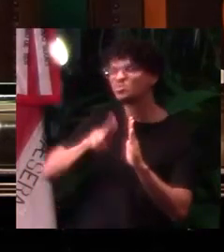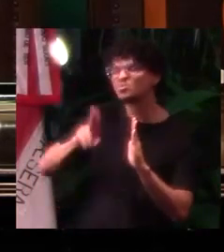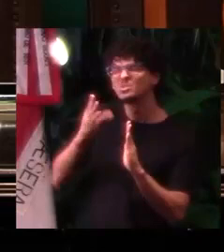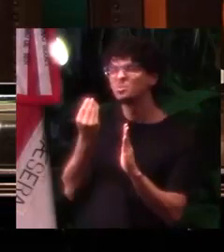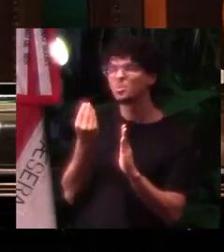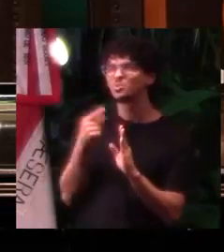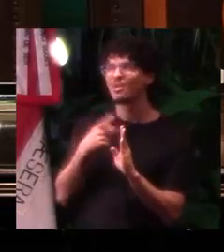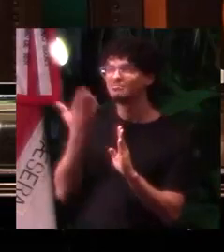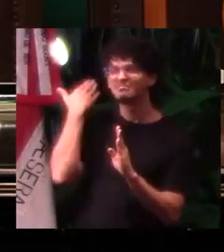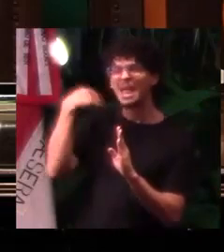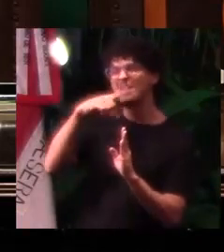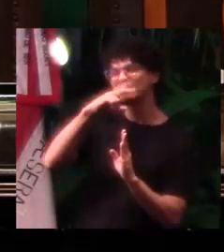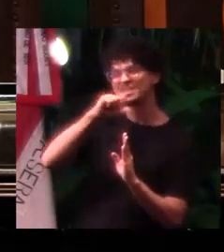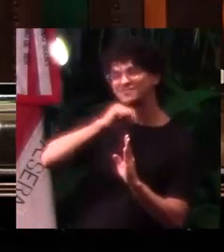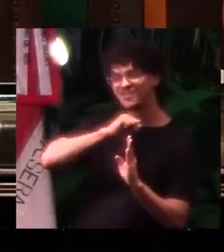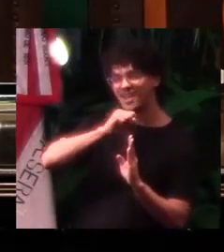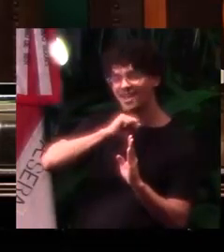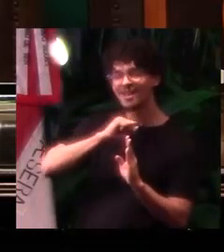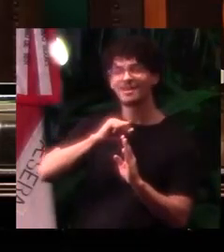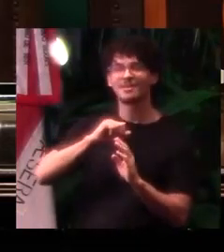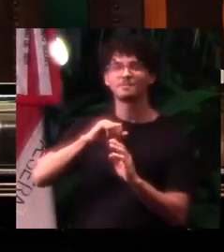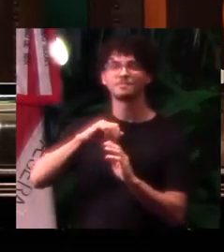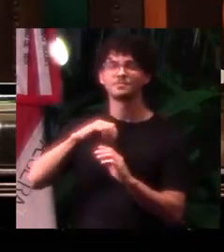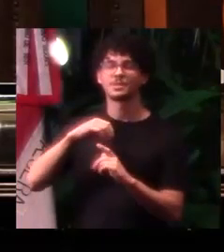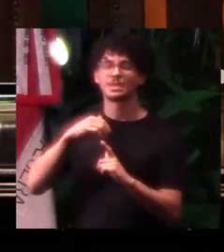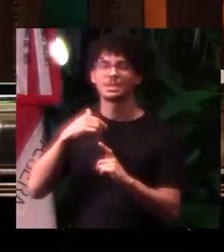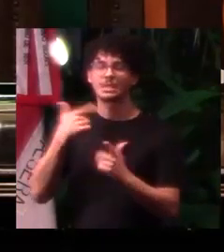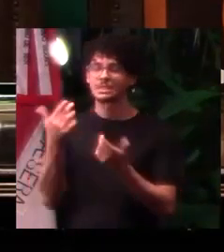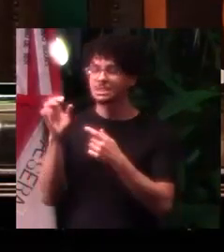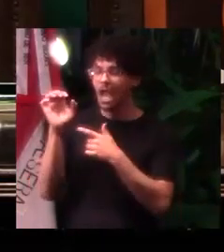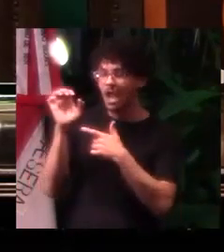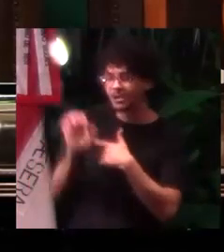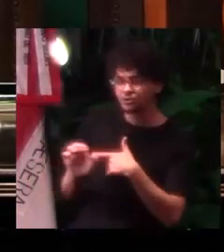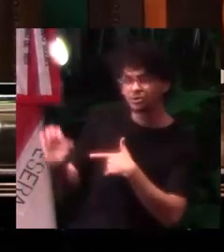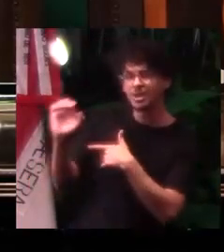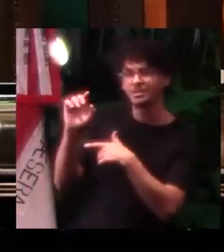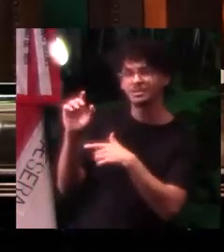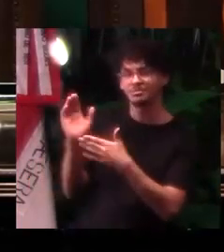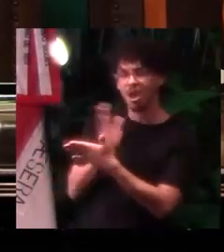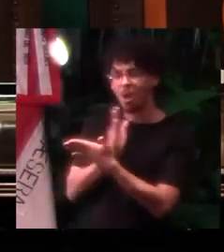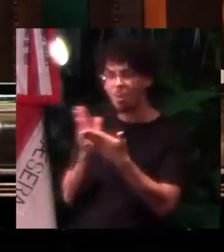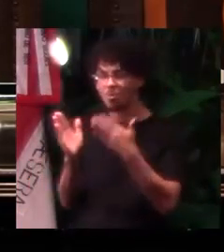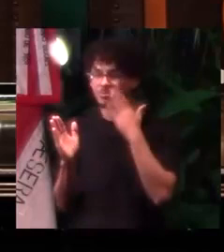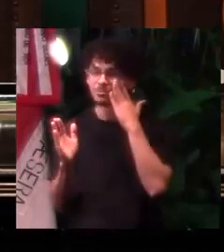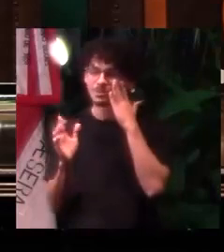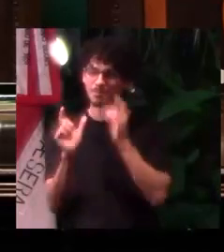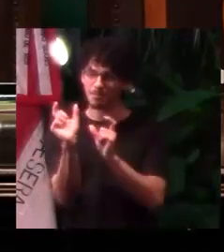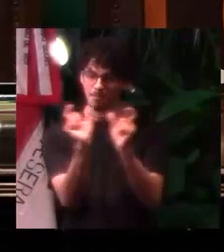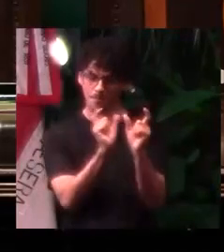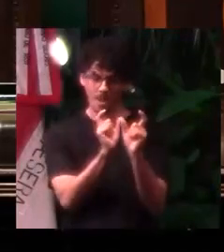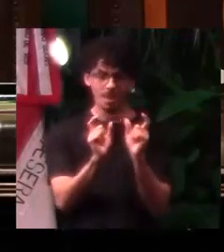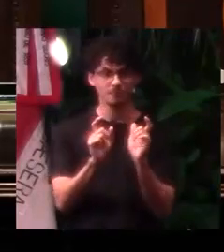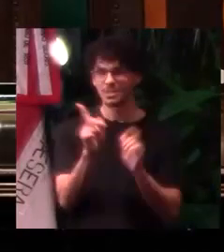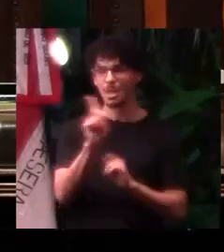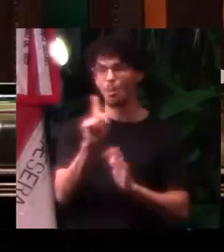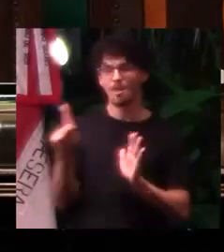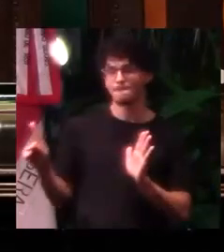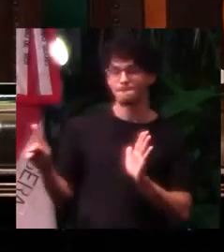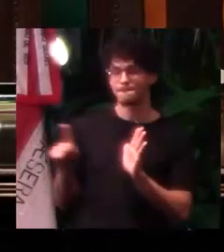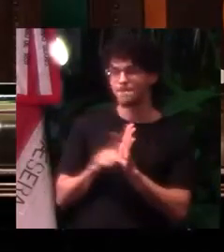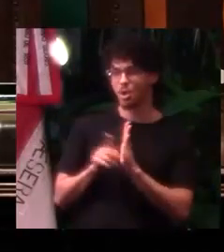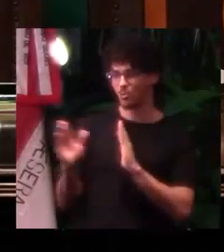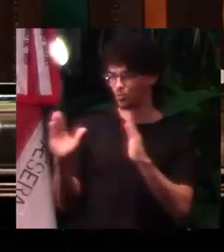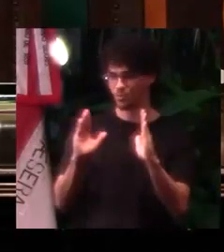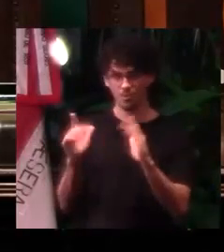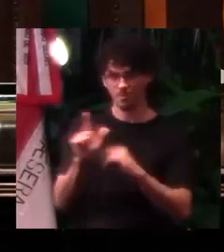escrevendo, que é exatamente, não estava esse regionalismo, esses arcaísmos, não era uma pegada,